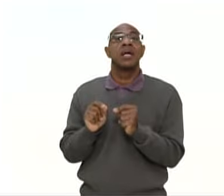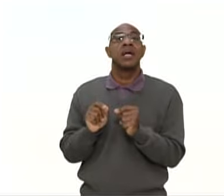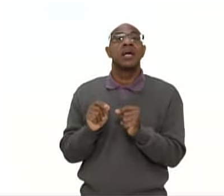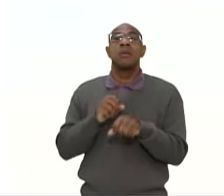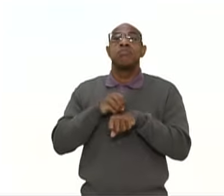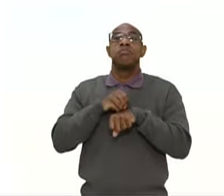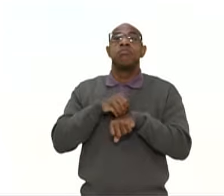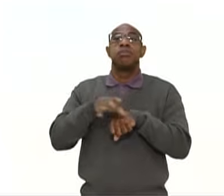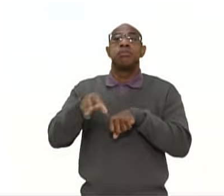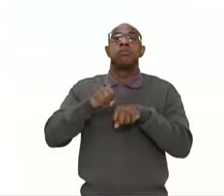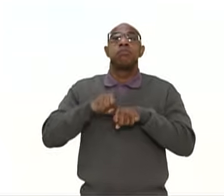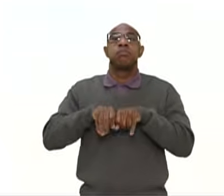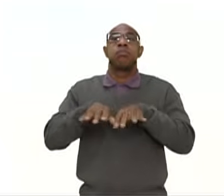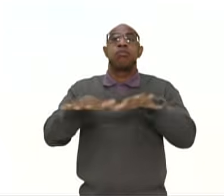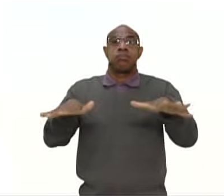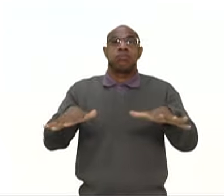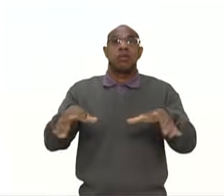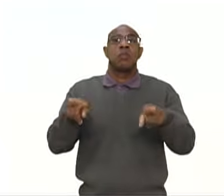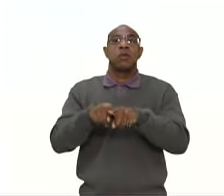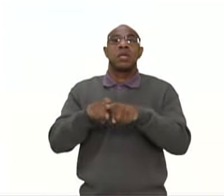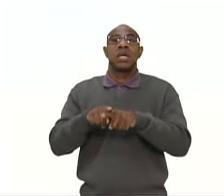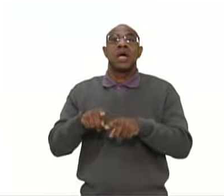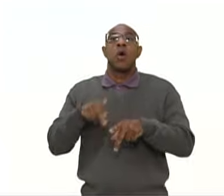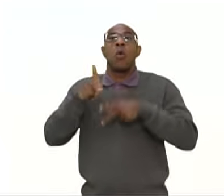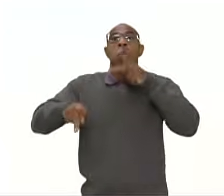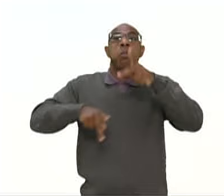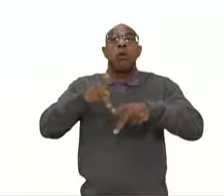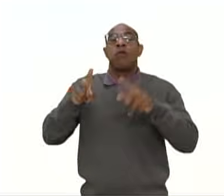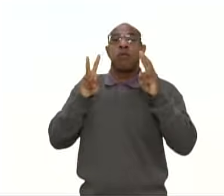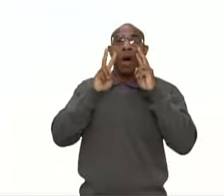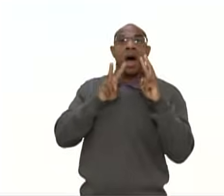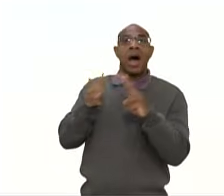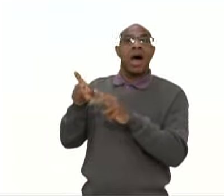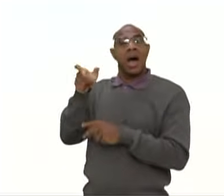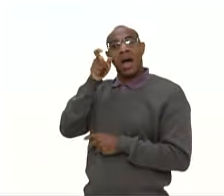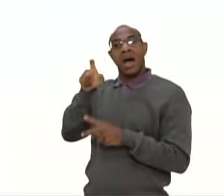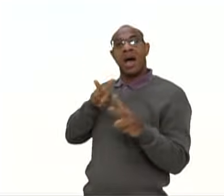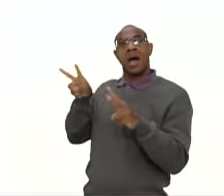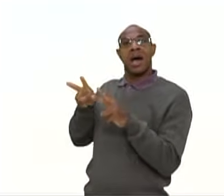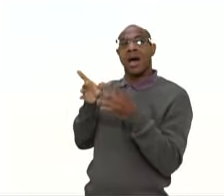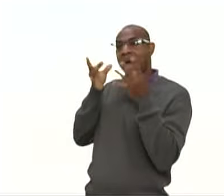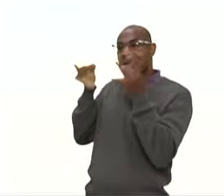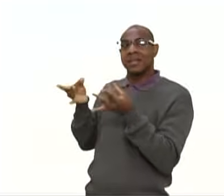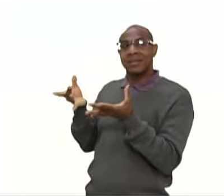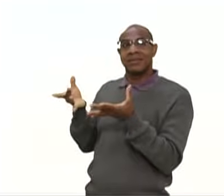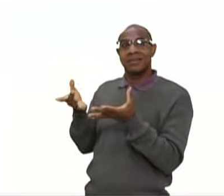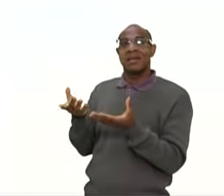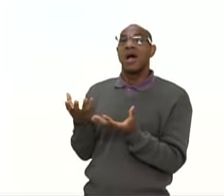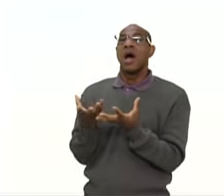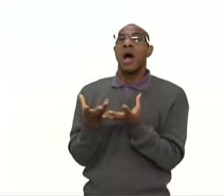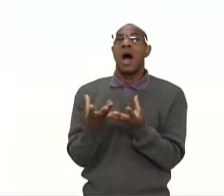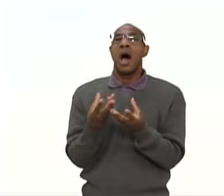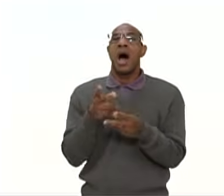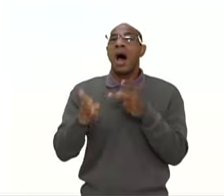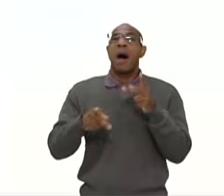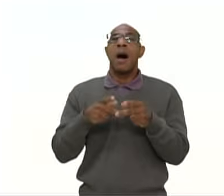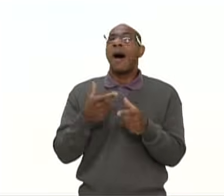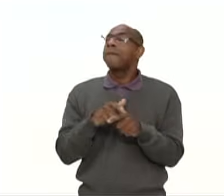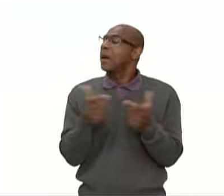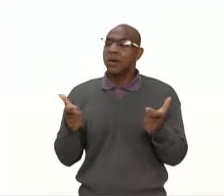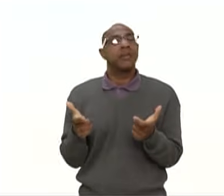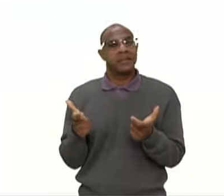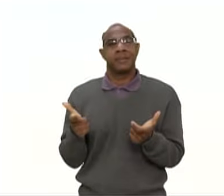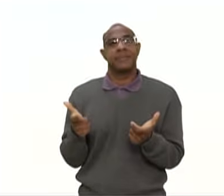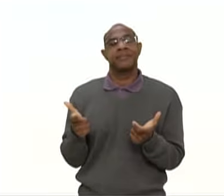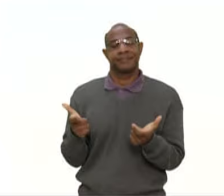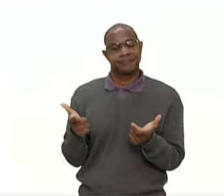porque atingem a massa, ou seja, uma grande, indeterminada quantidade de indivíduos que congrega-se no mesmo